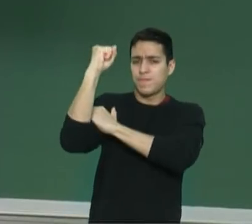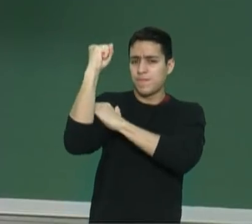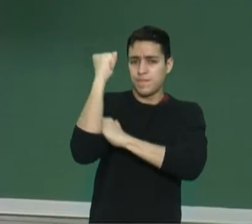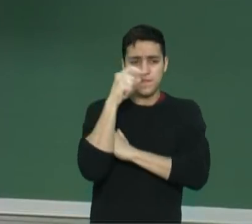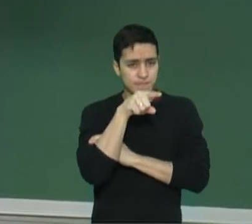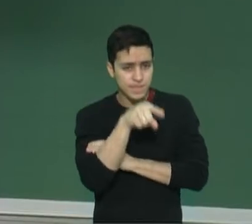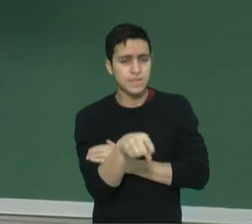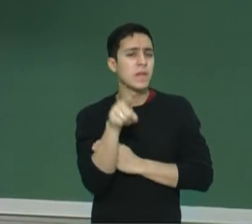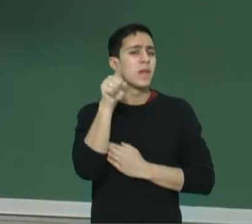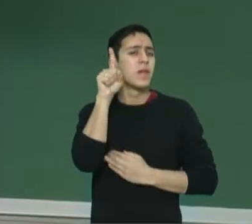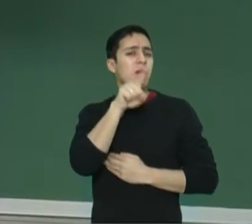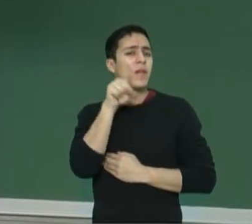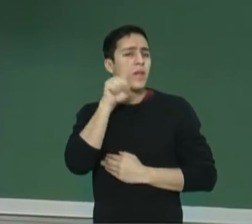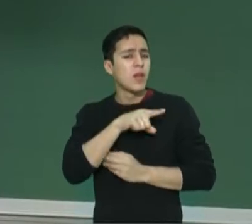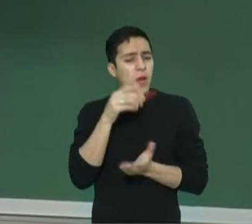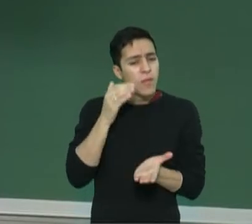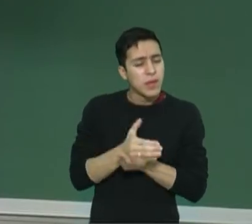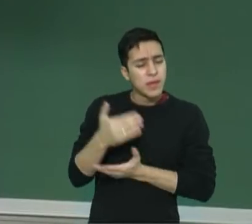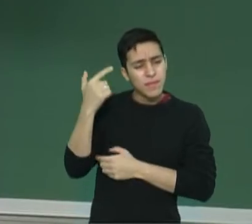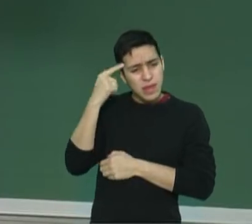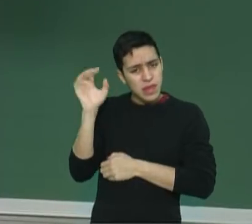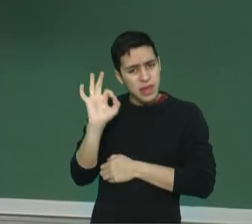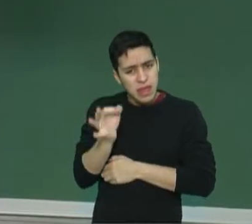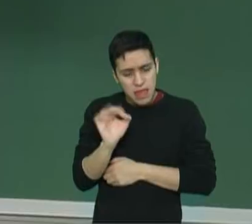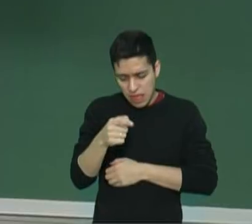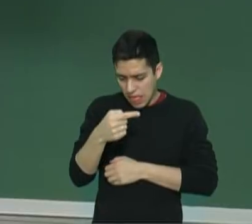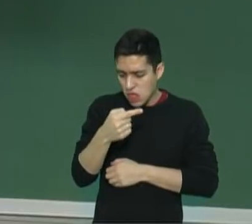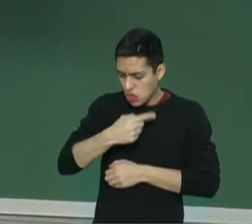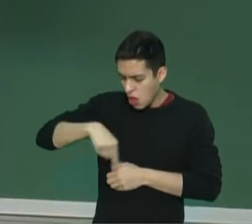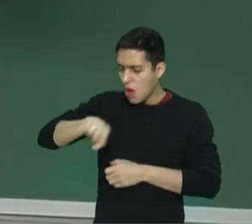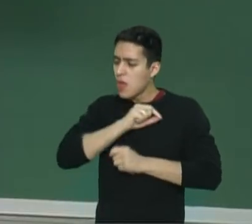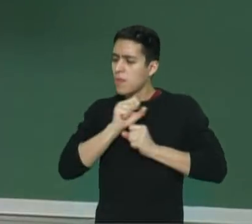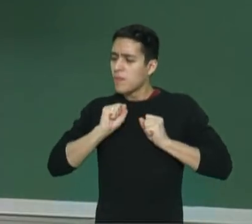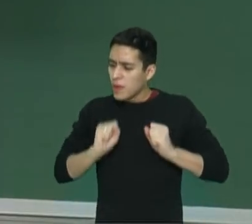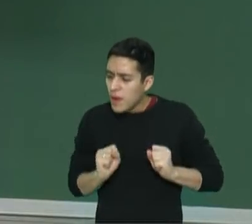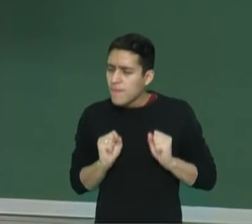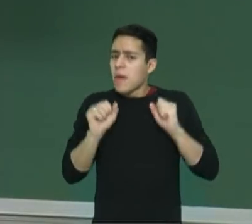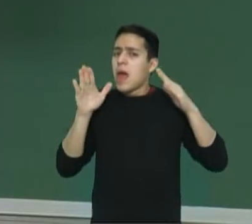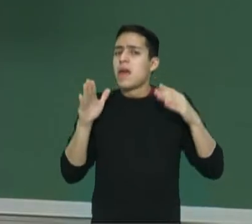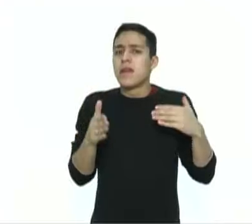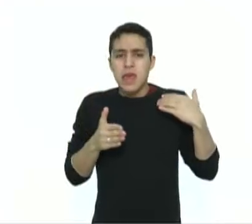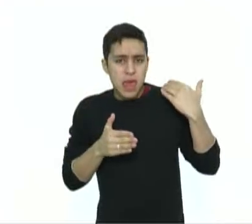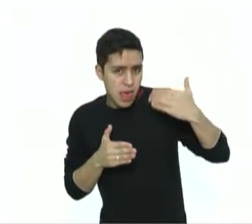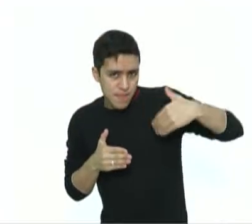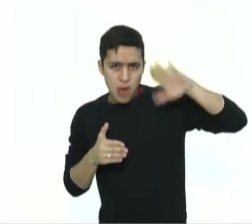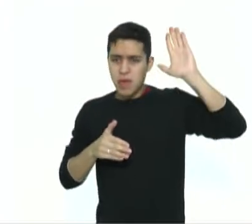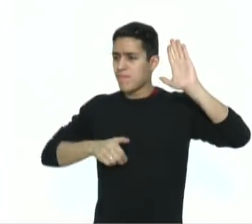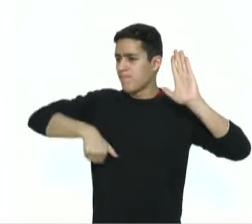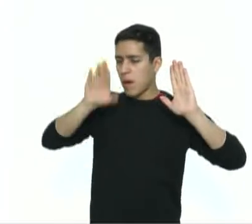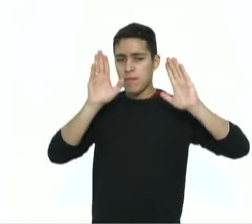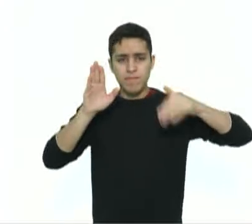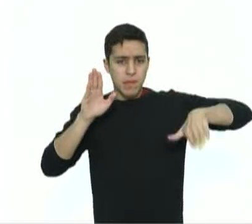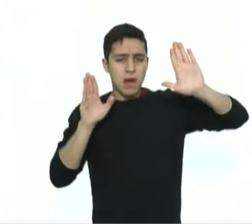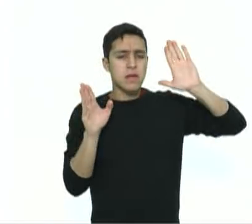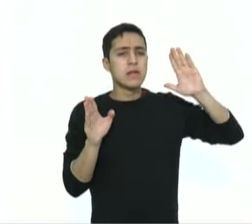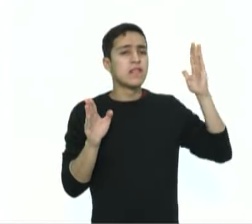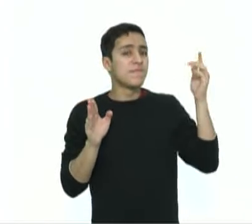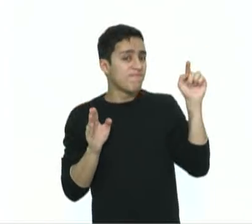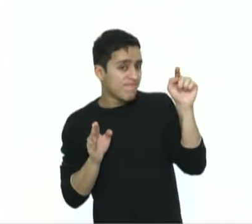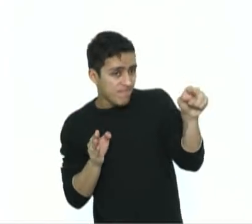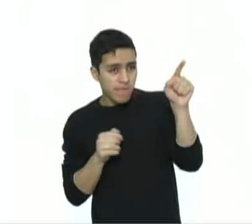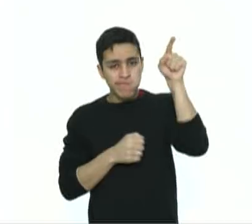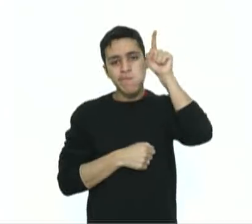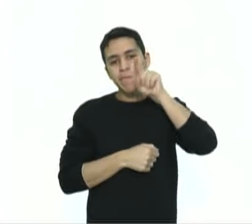foram tendo essa noção de que eu posso mais. E à medida que eles podiam mais, logicamente, eles